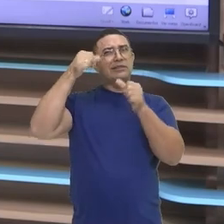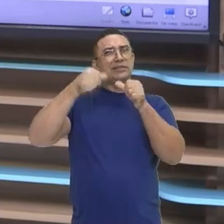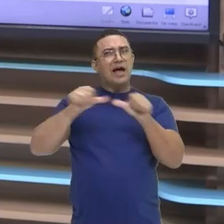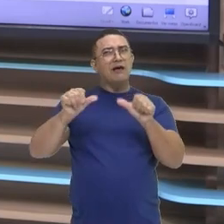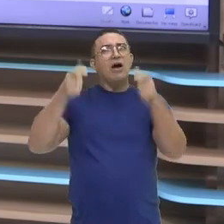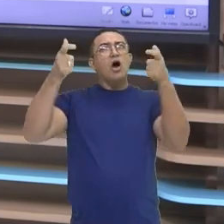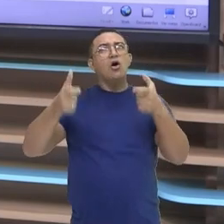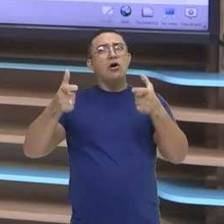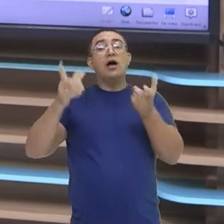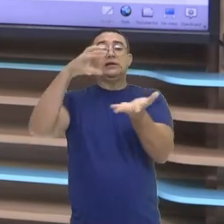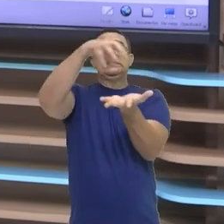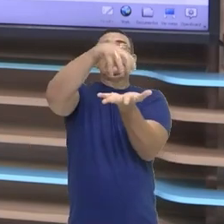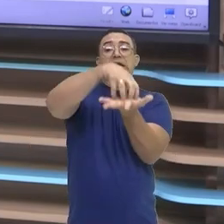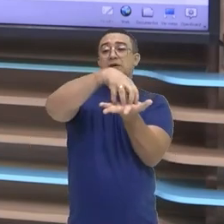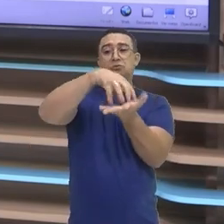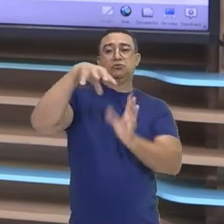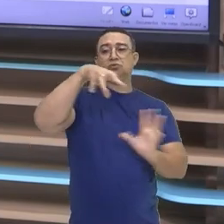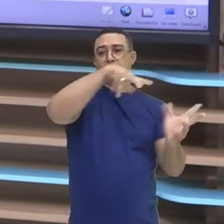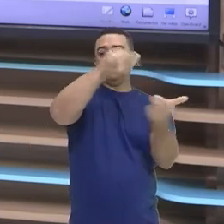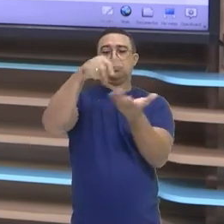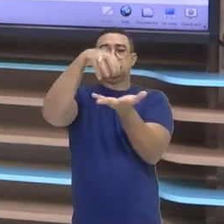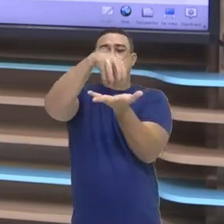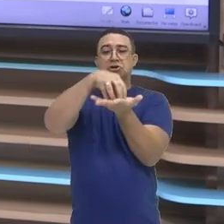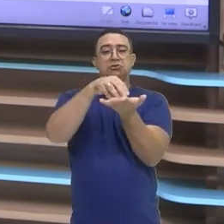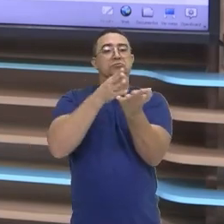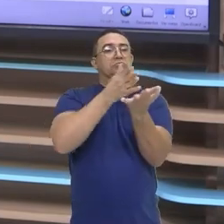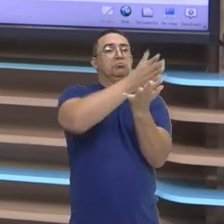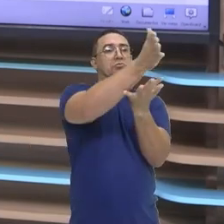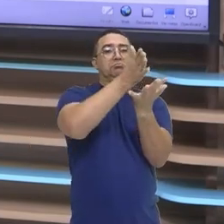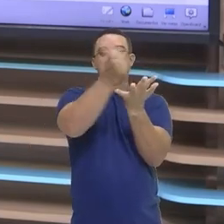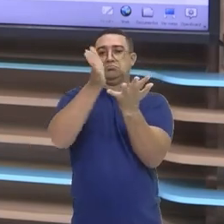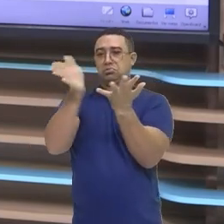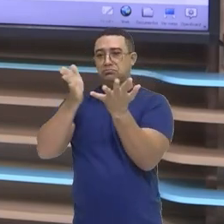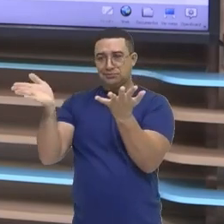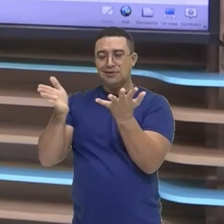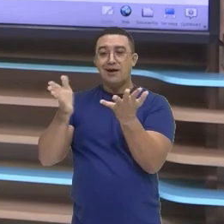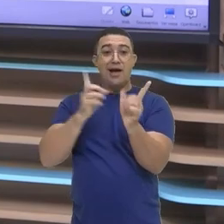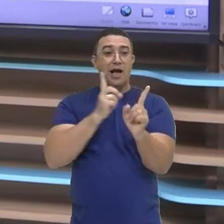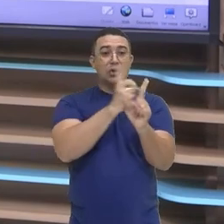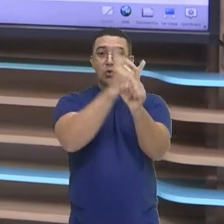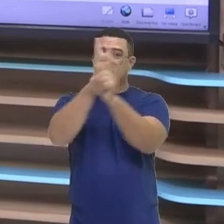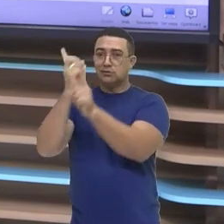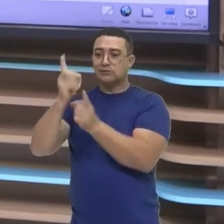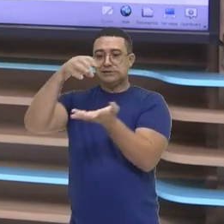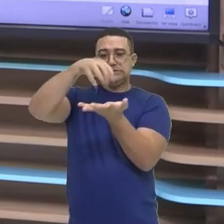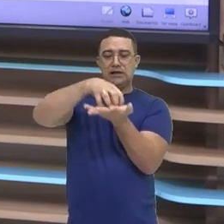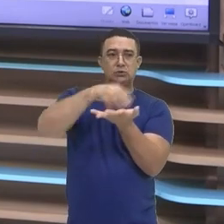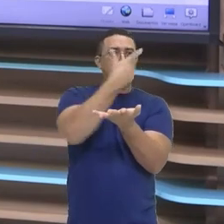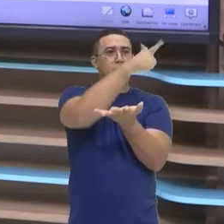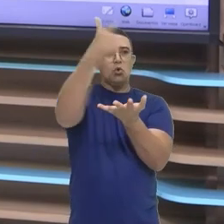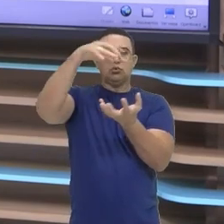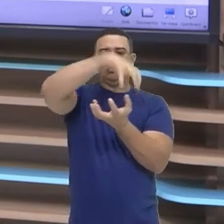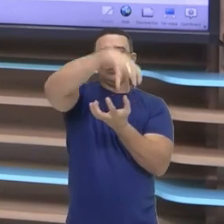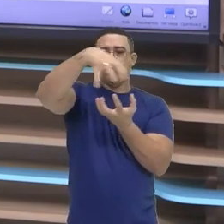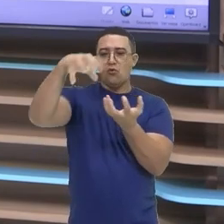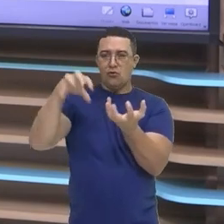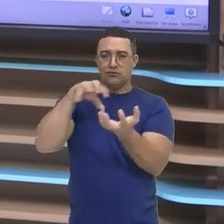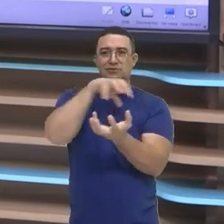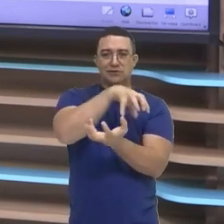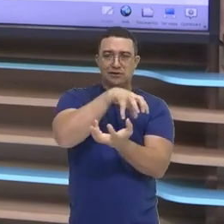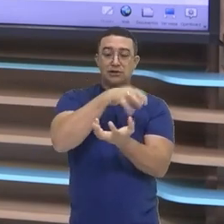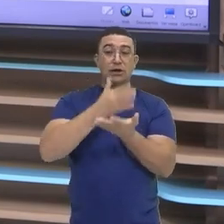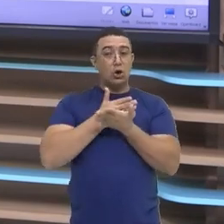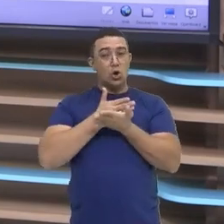eles poderiam sair para qualquer lugar e estaria no centro aí de todos os outros continentes. Então, eles